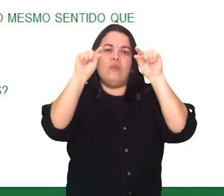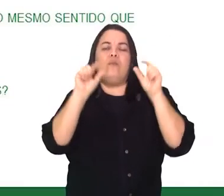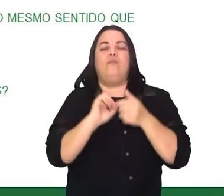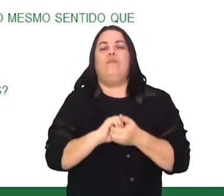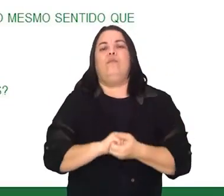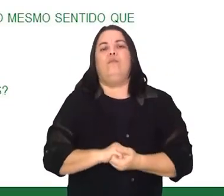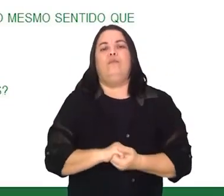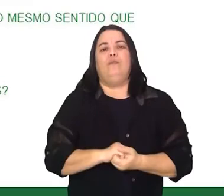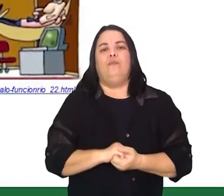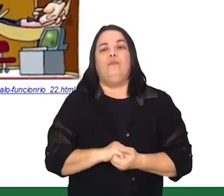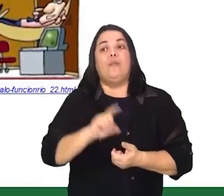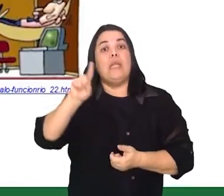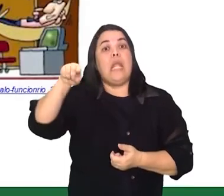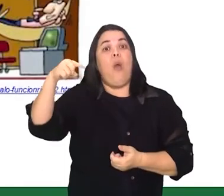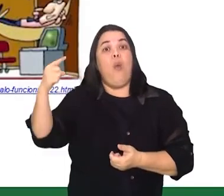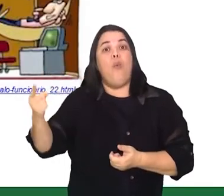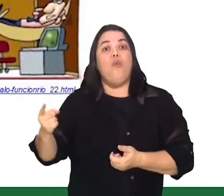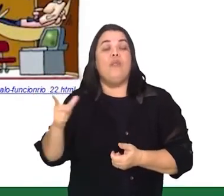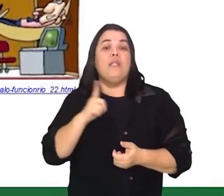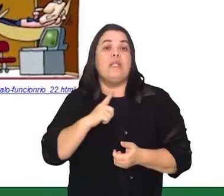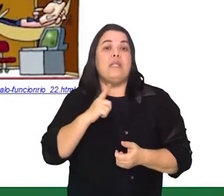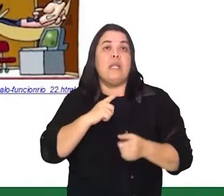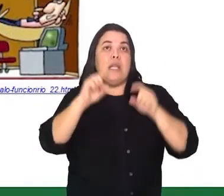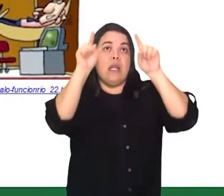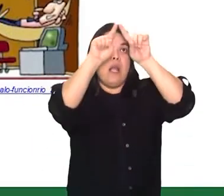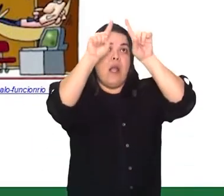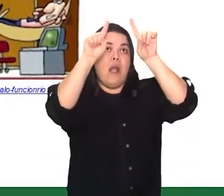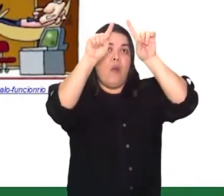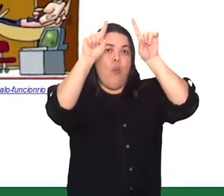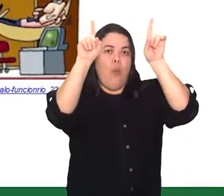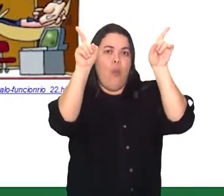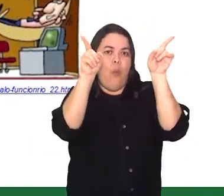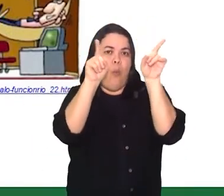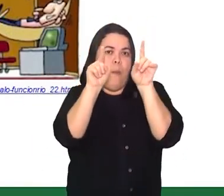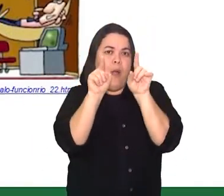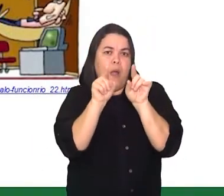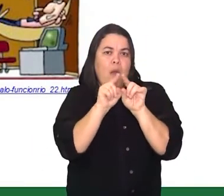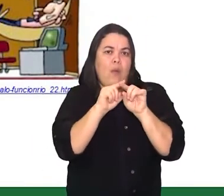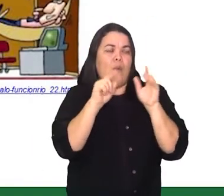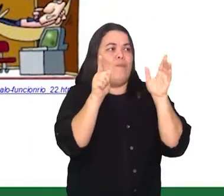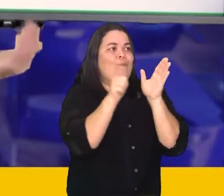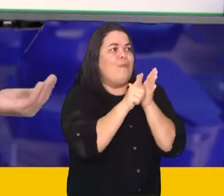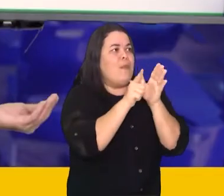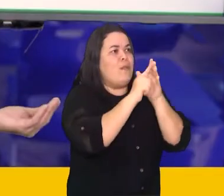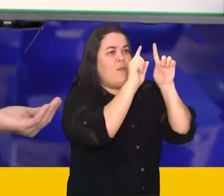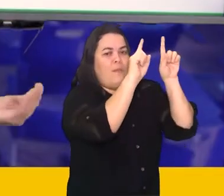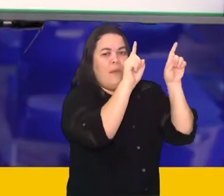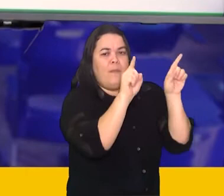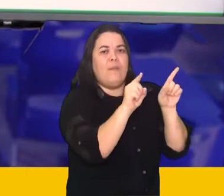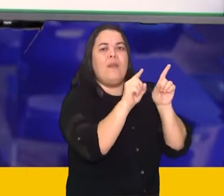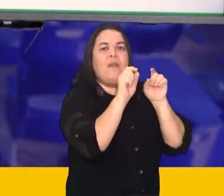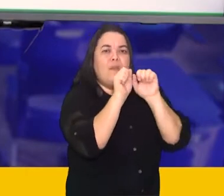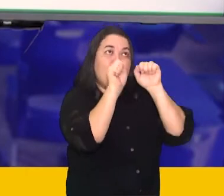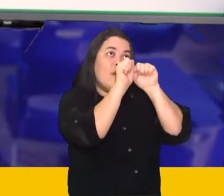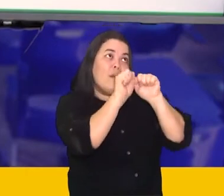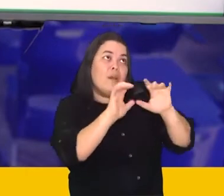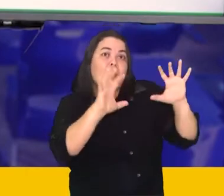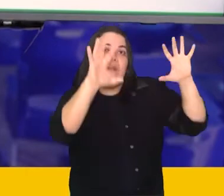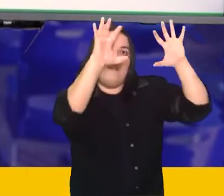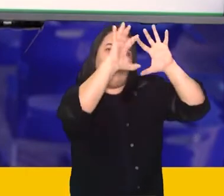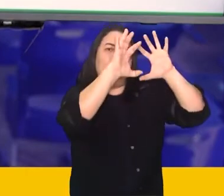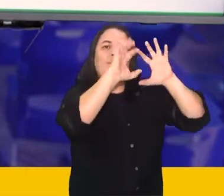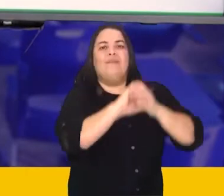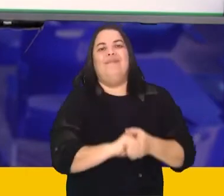na outra tira nós temos as falas nos balões e o cartaz. Então esses são os elementos das tiras, da linguagem verbal e da linguagem não